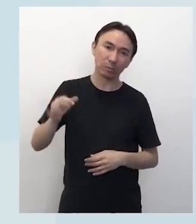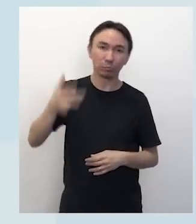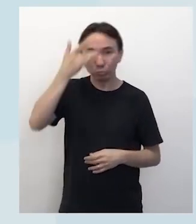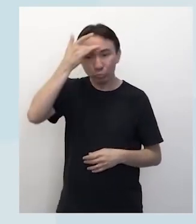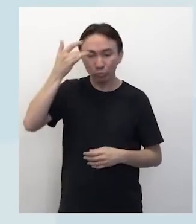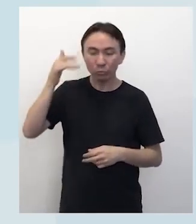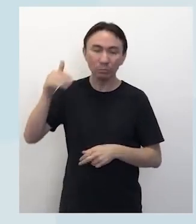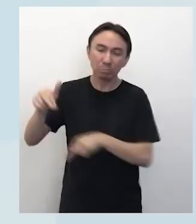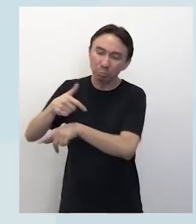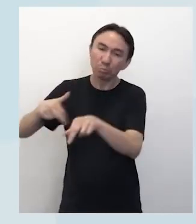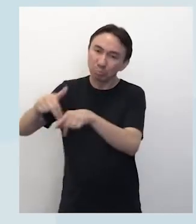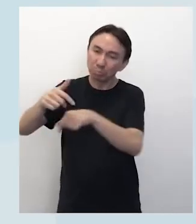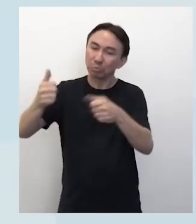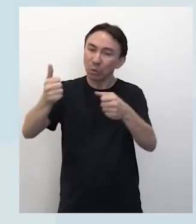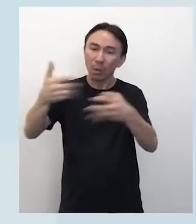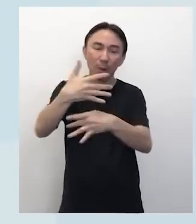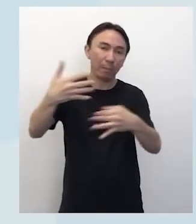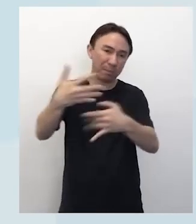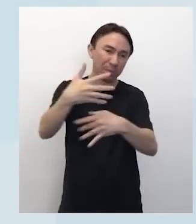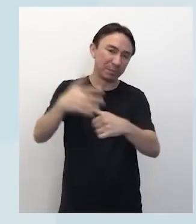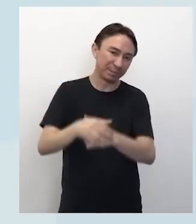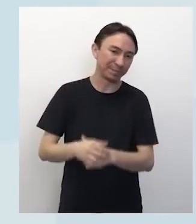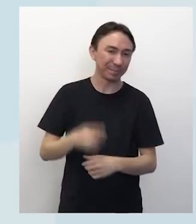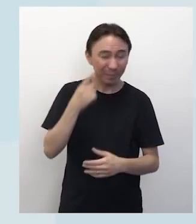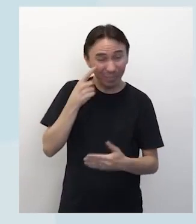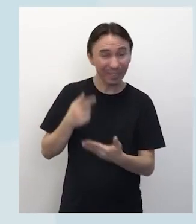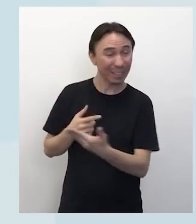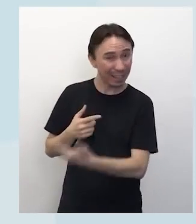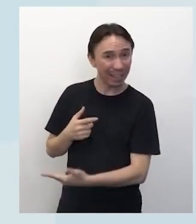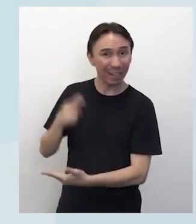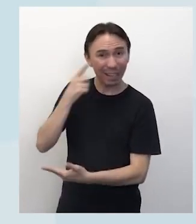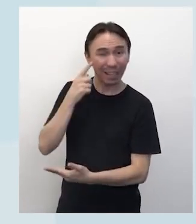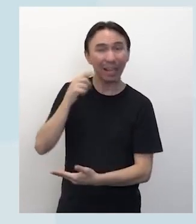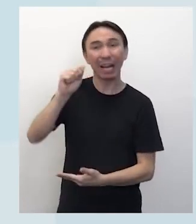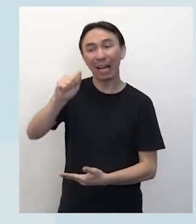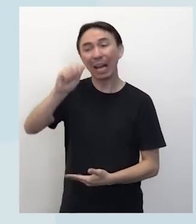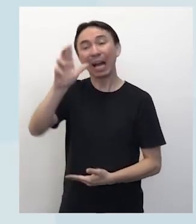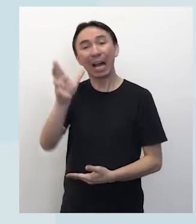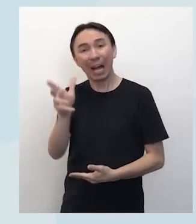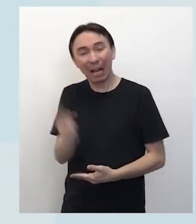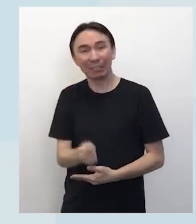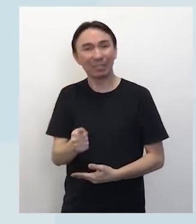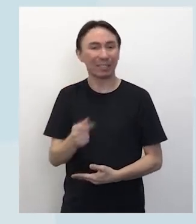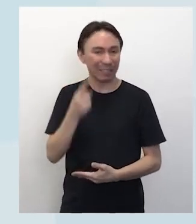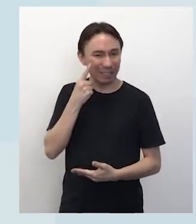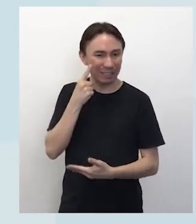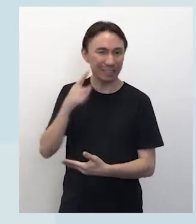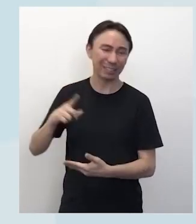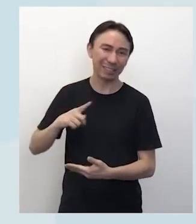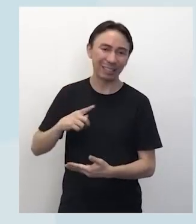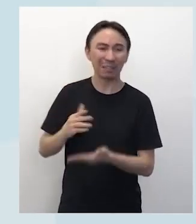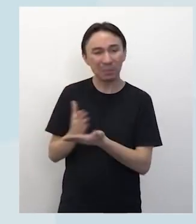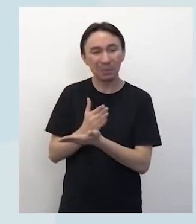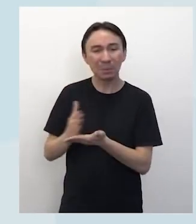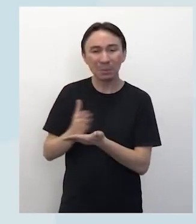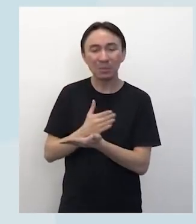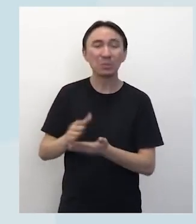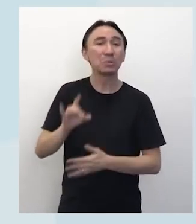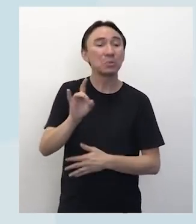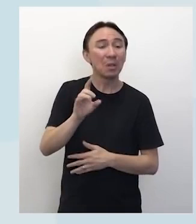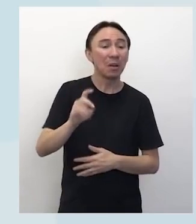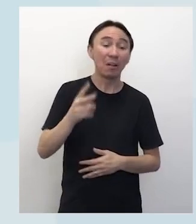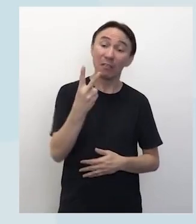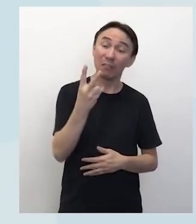são países aí que ainda têm, né, uma economia mais baseada na agricultura, então tem países com menos de 20%